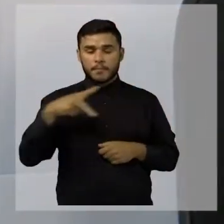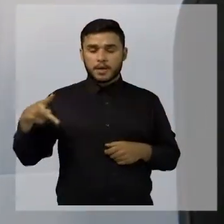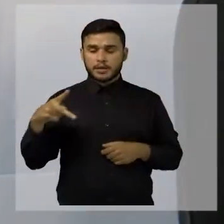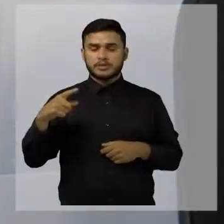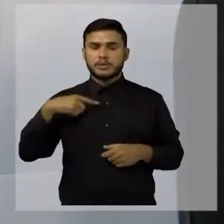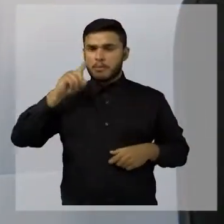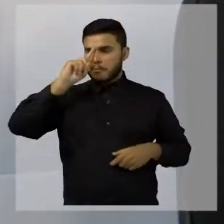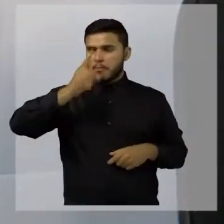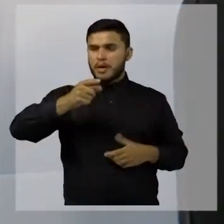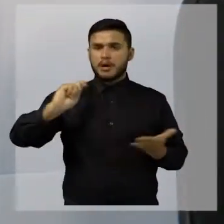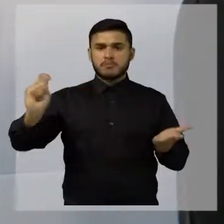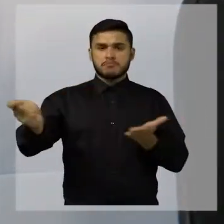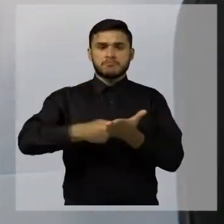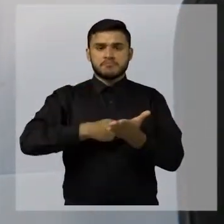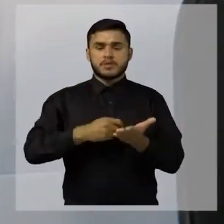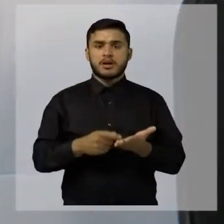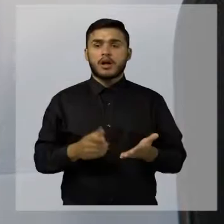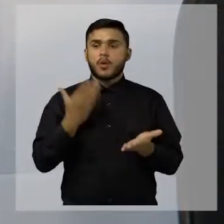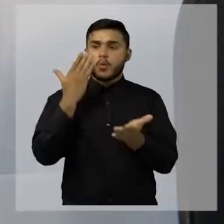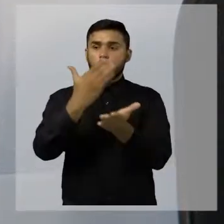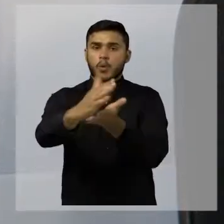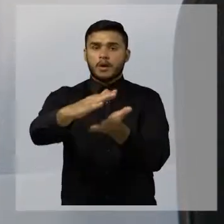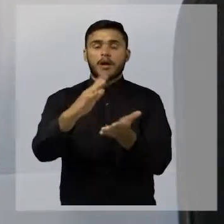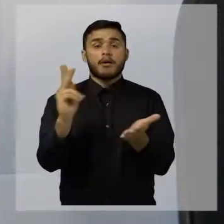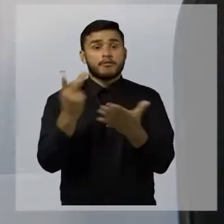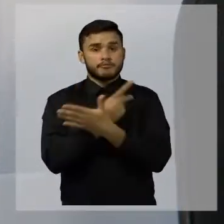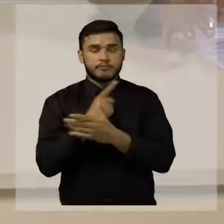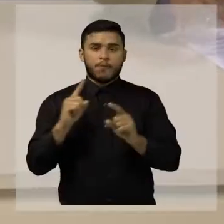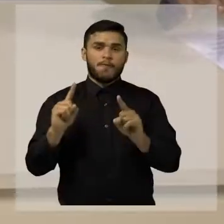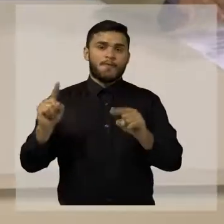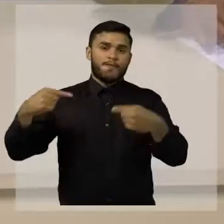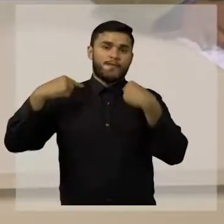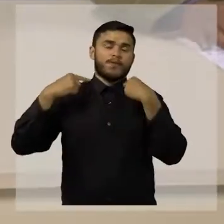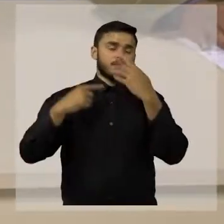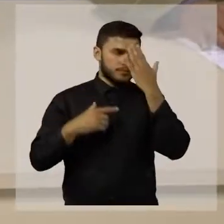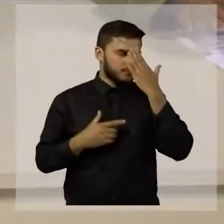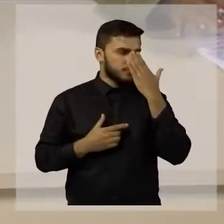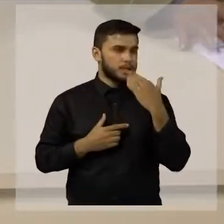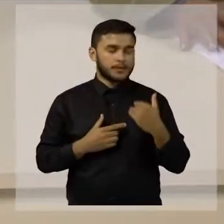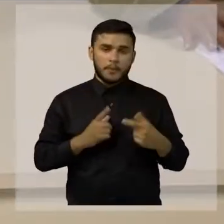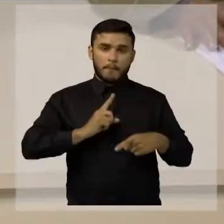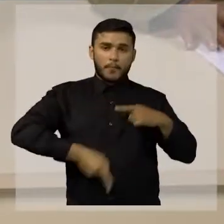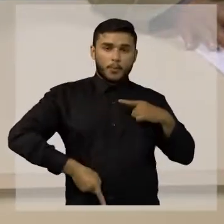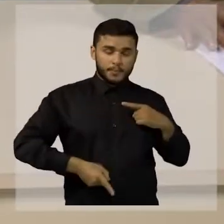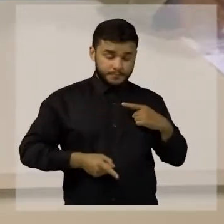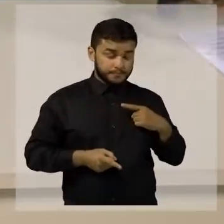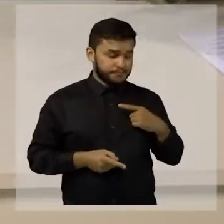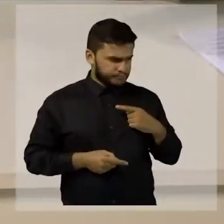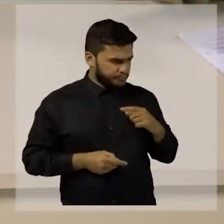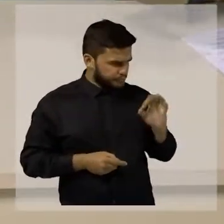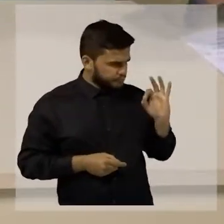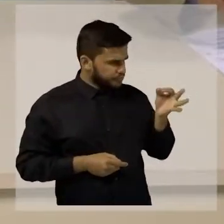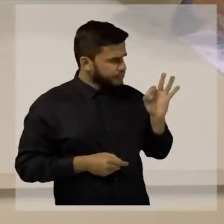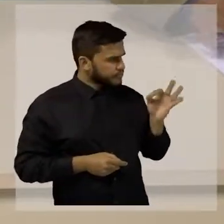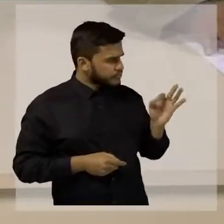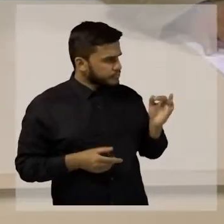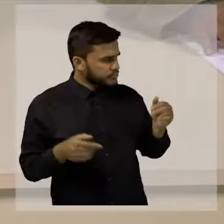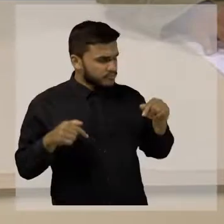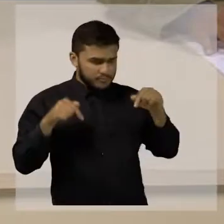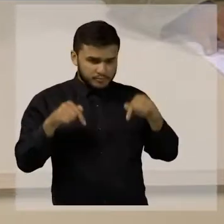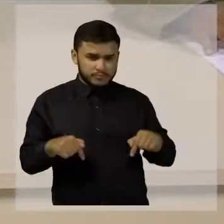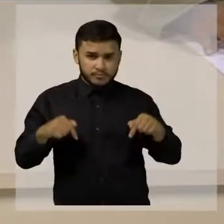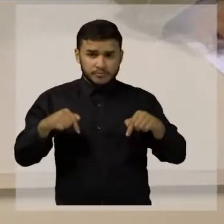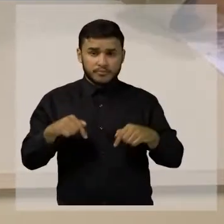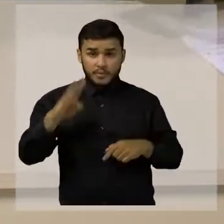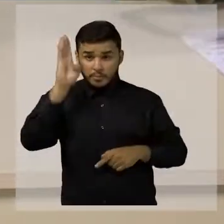os freios de contrapesos para fazer o equilíbrio. E o presidente Jair Bolsonaro, por exemplo, no caso,